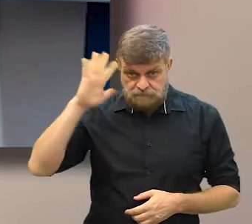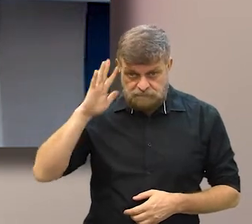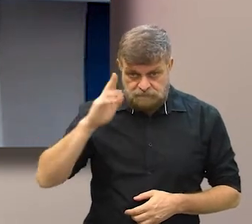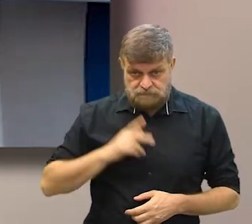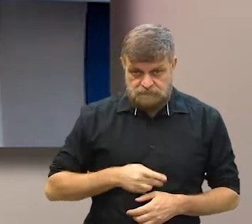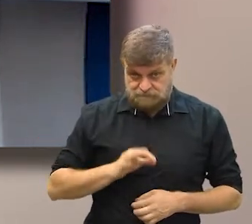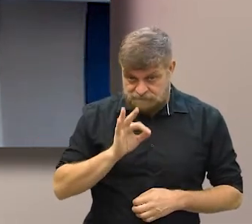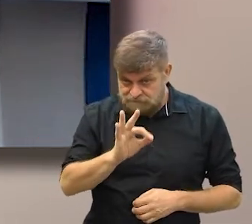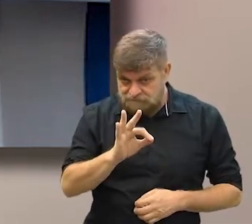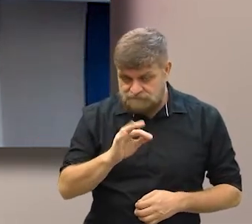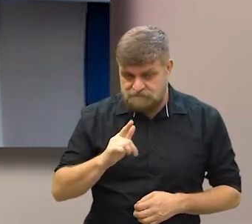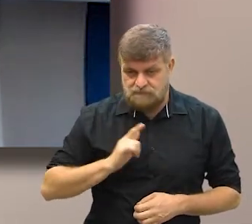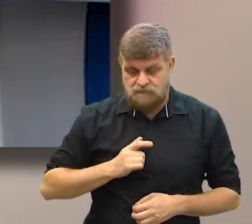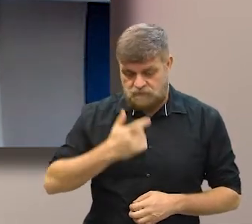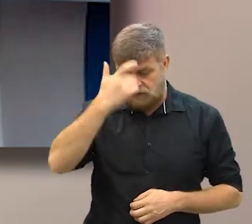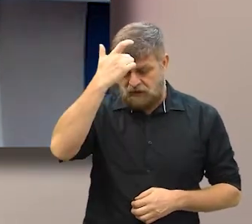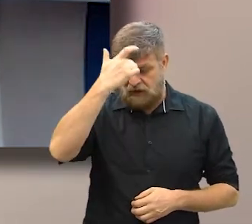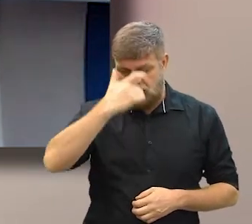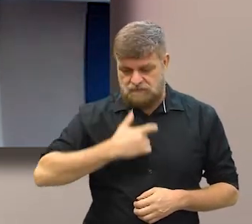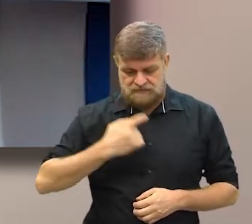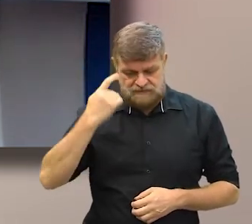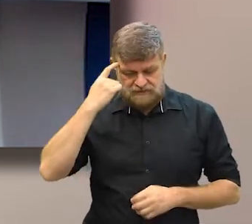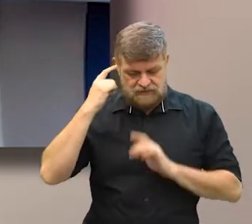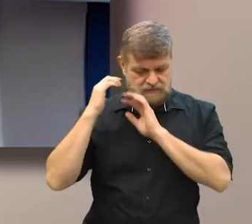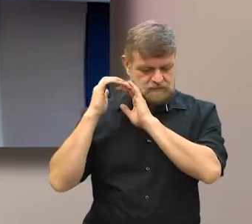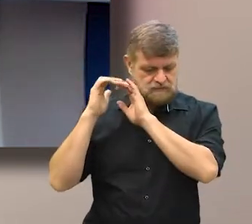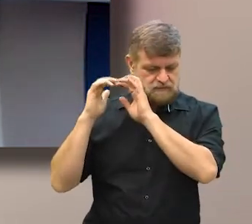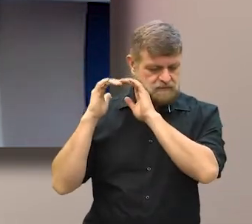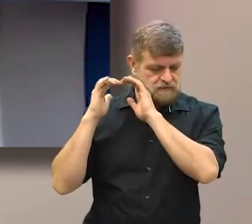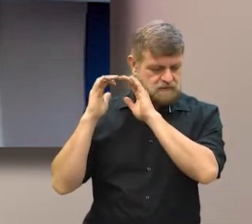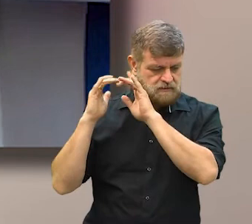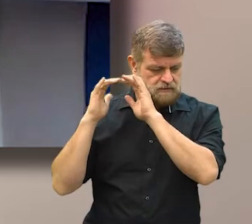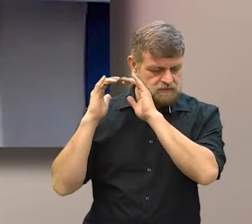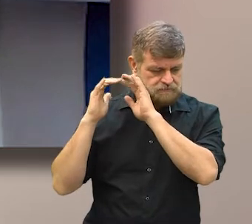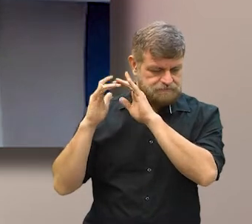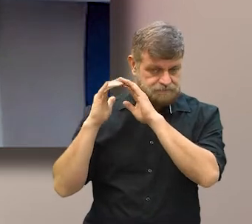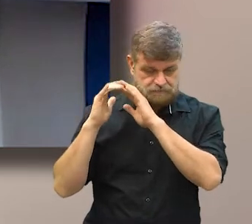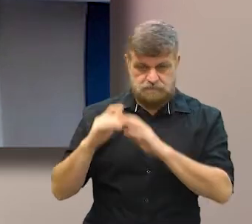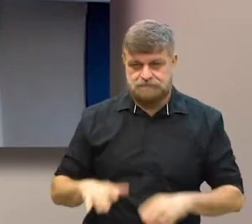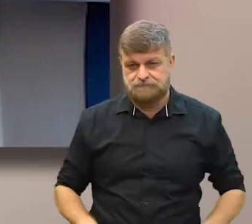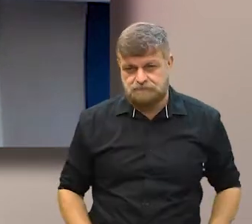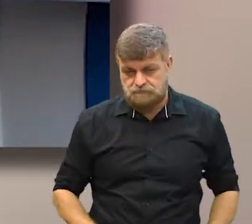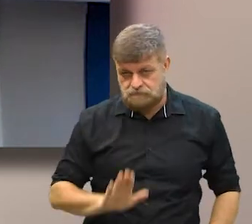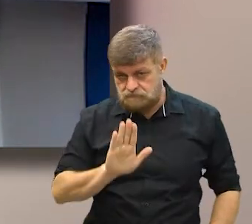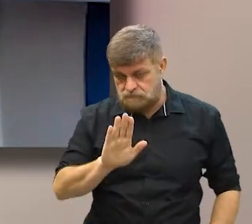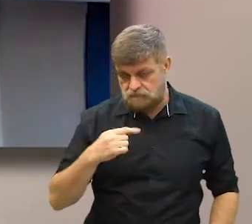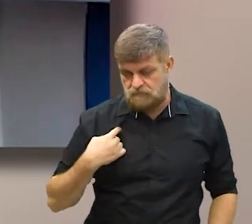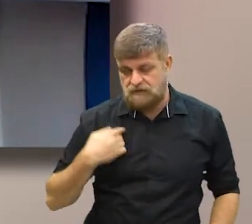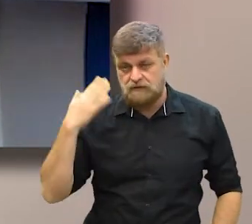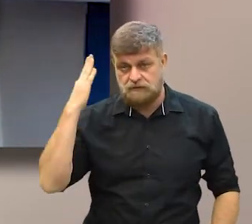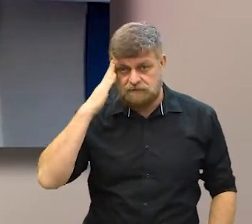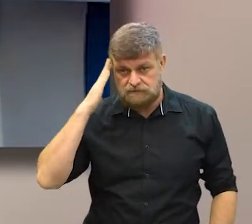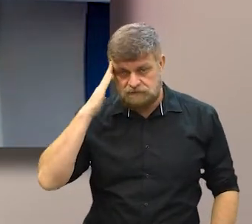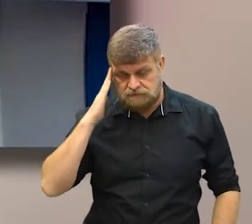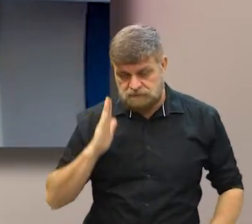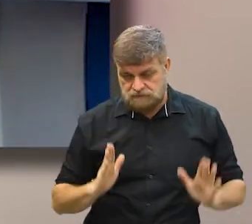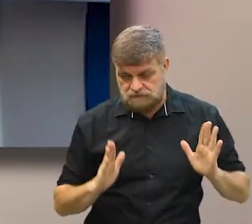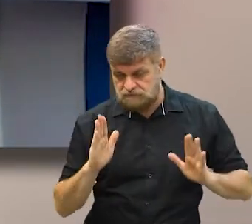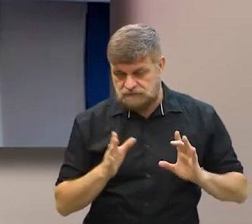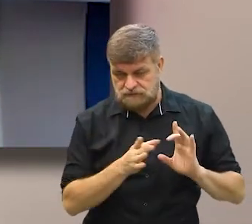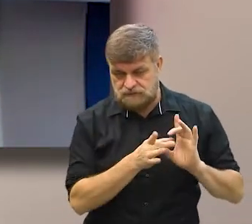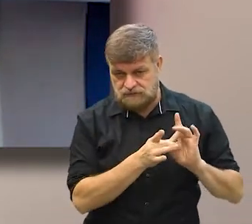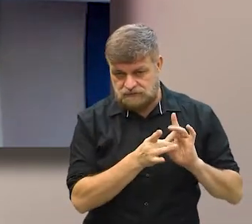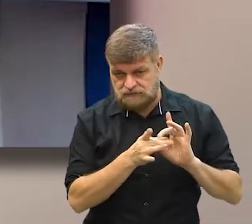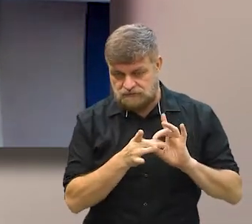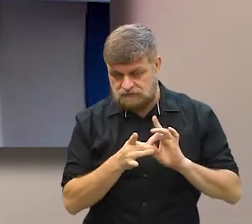certo? Porque só tem você aí dentro da sua cabeça. Mas a gente sabe que nesse